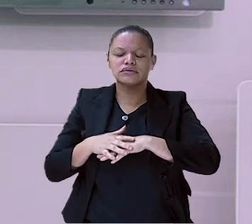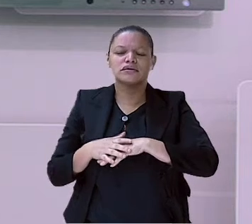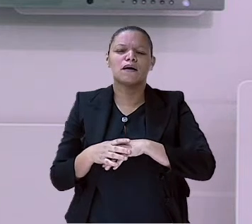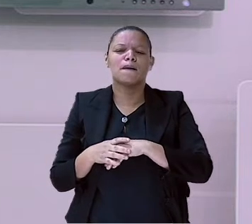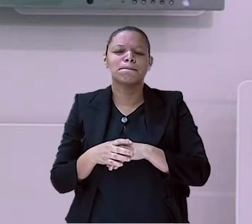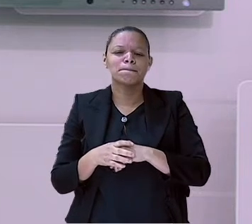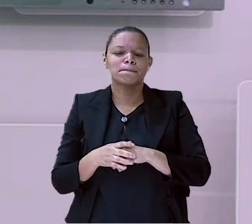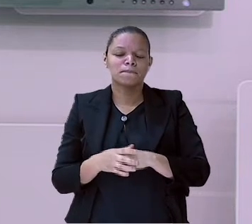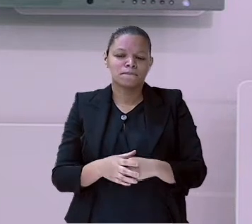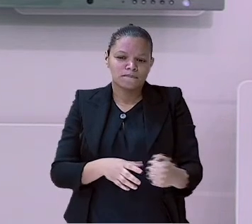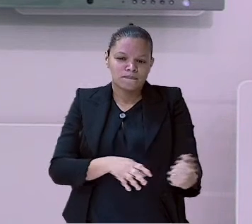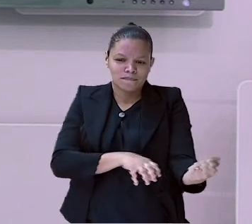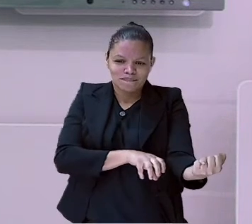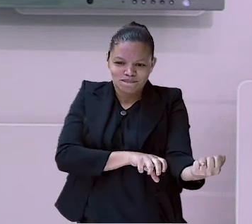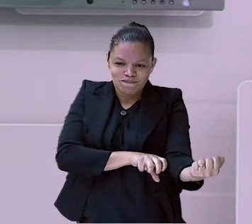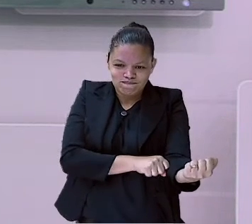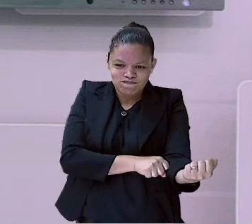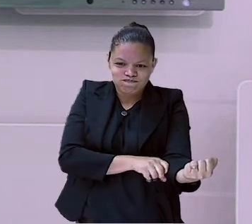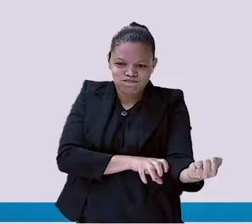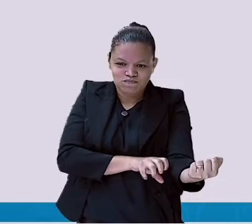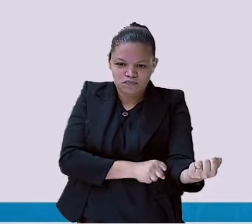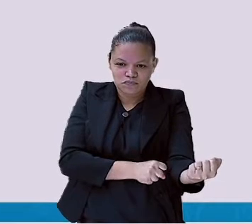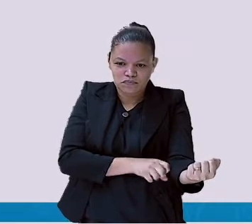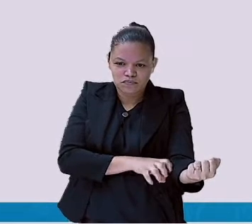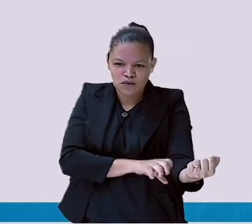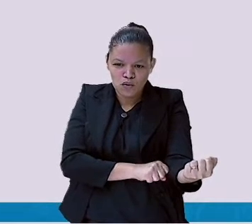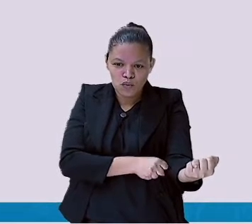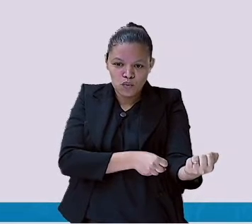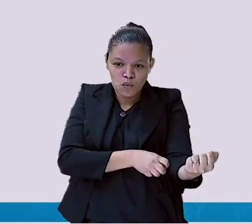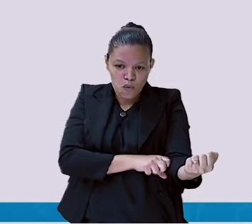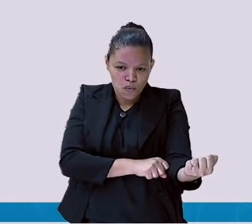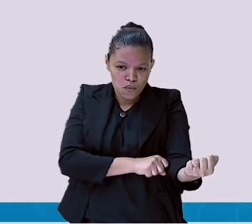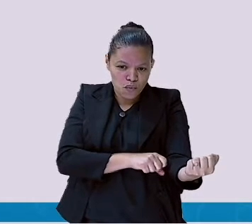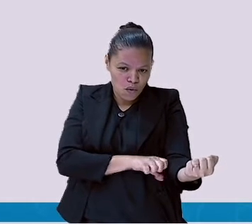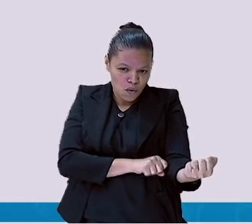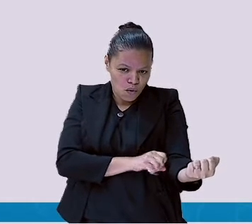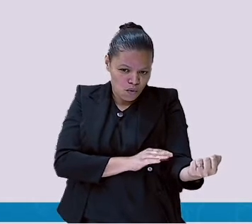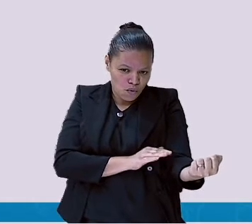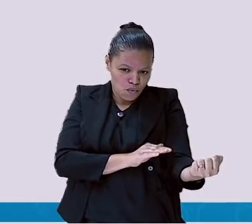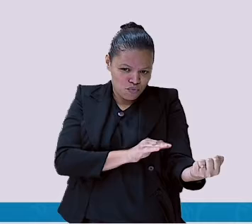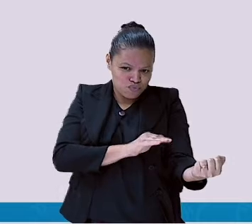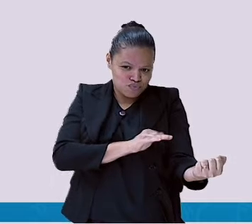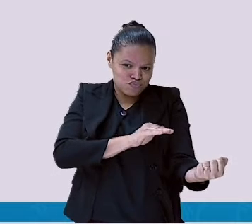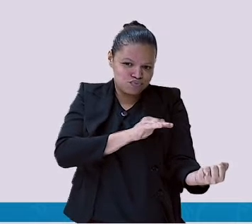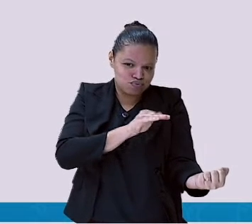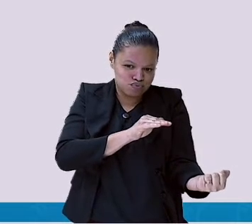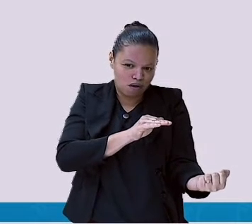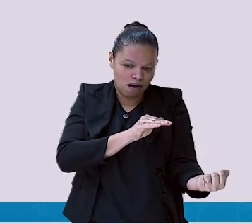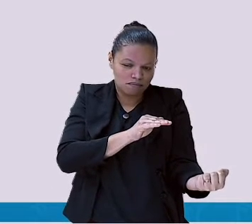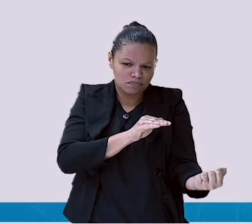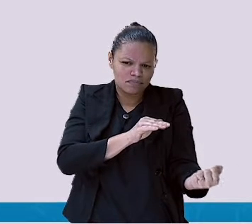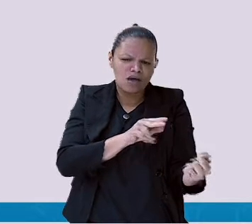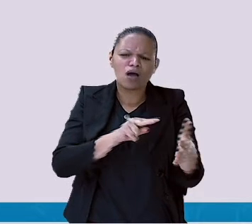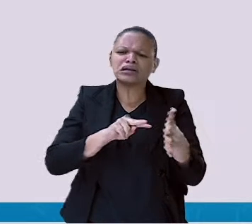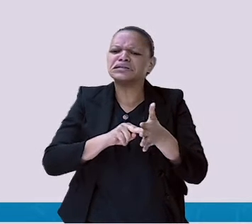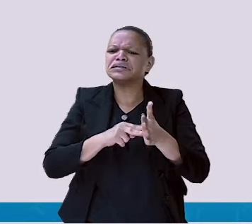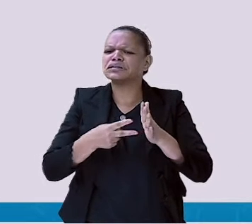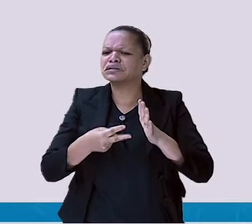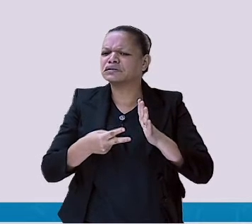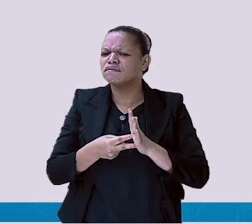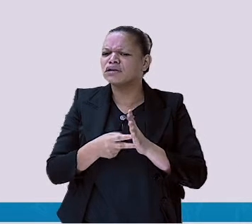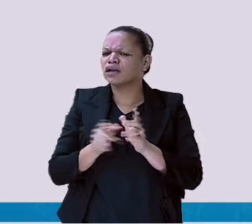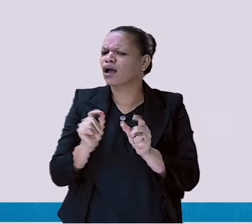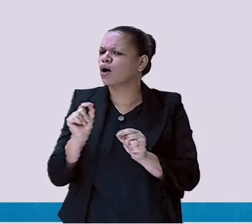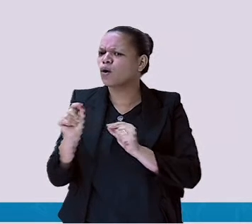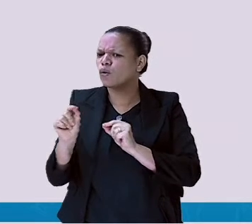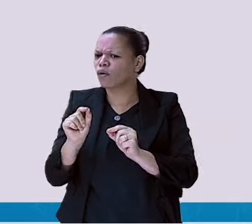simples. É quando a pressão que o sangue faz na parede das artérias é muito